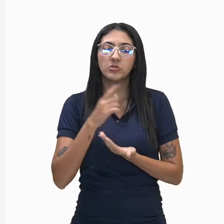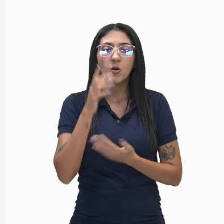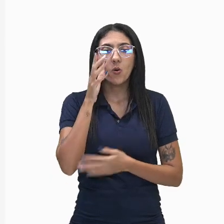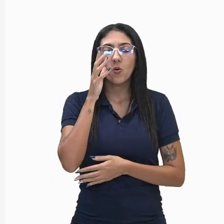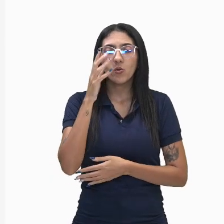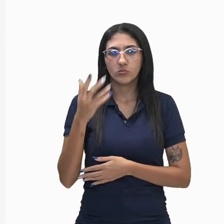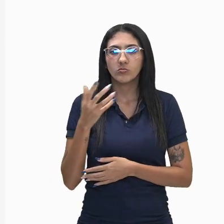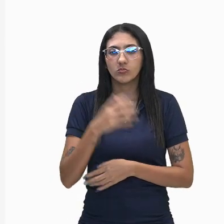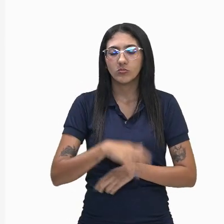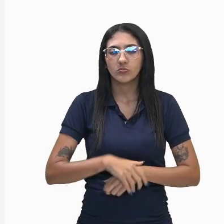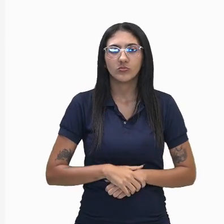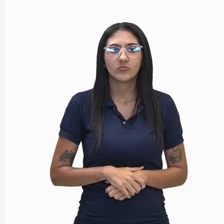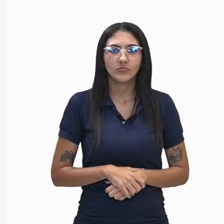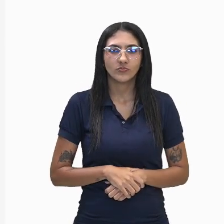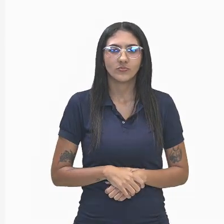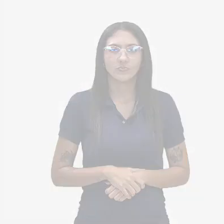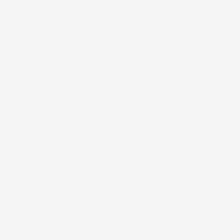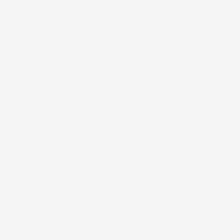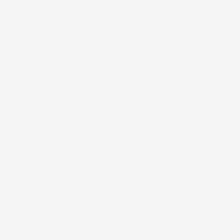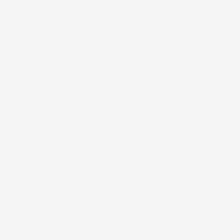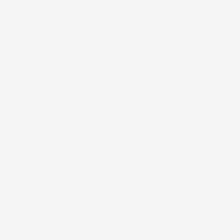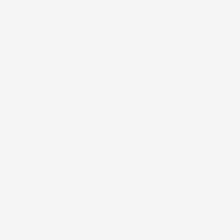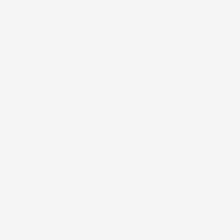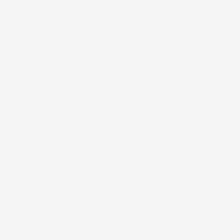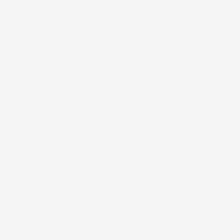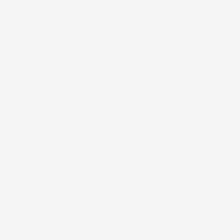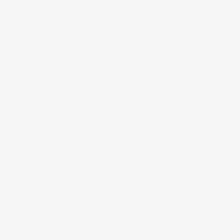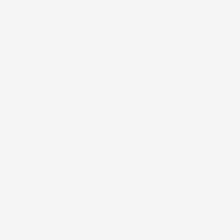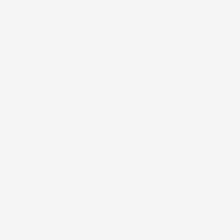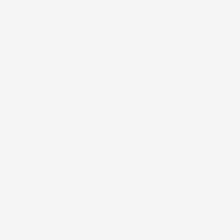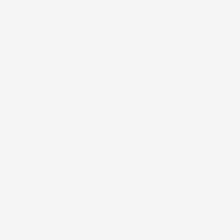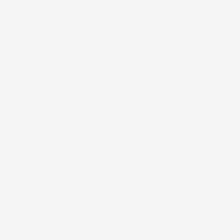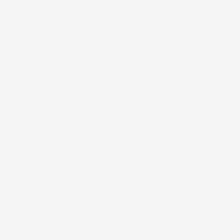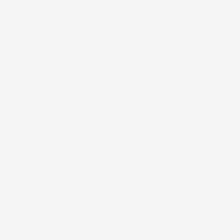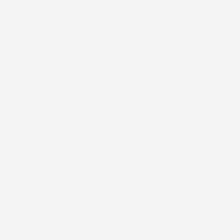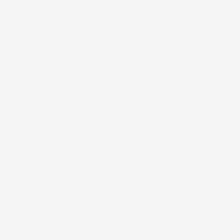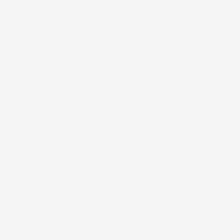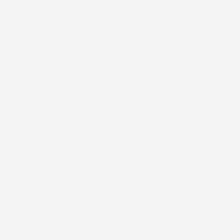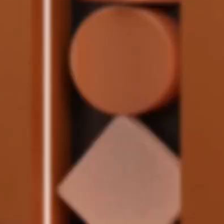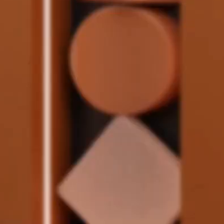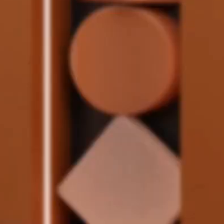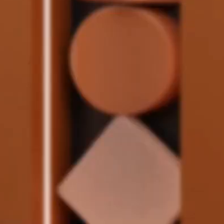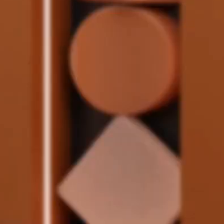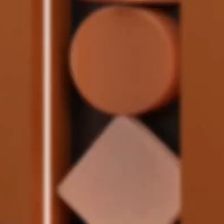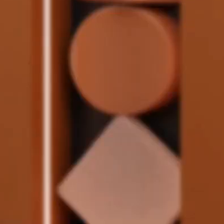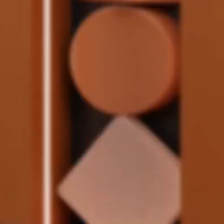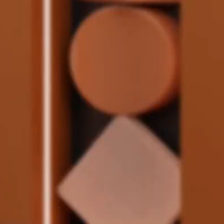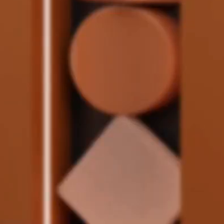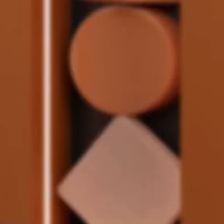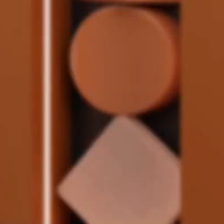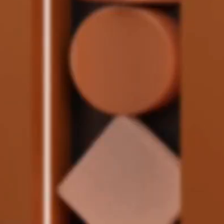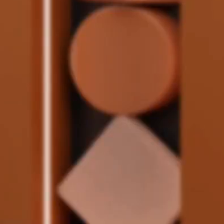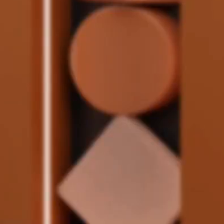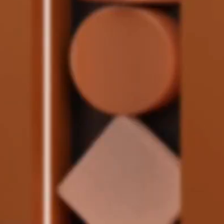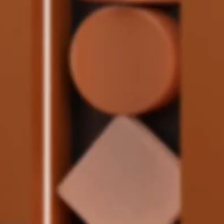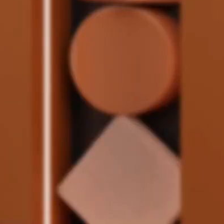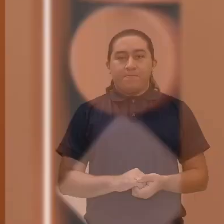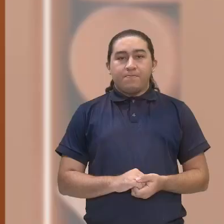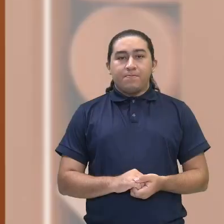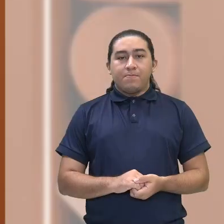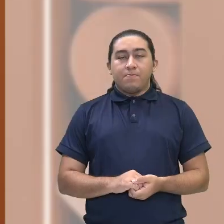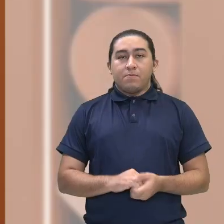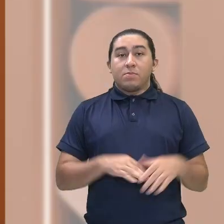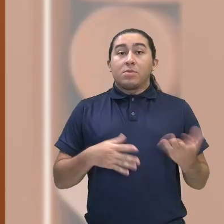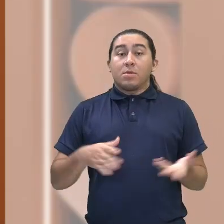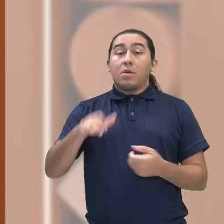já, né, diante do cenário da América pré-colonial, você já tem justamente